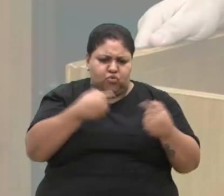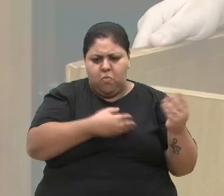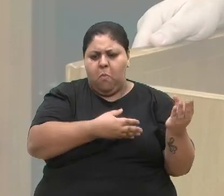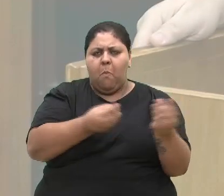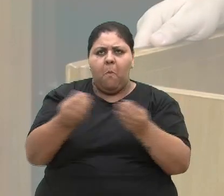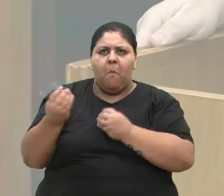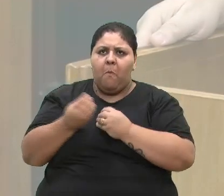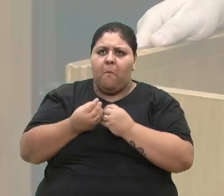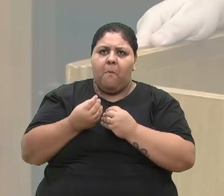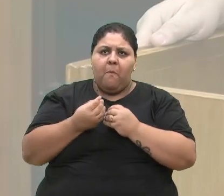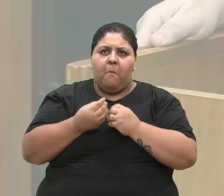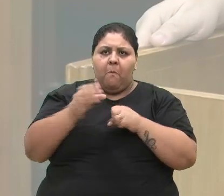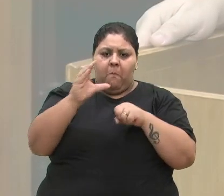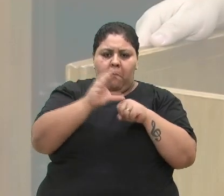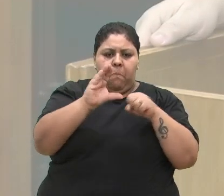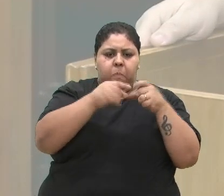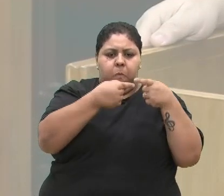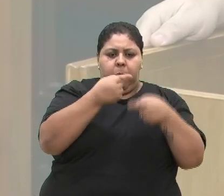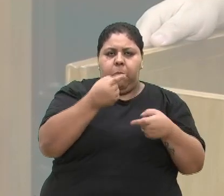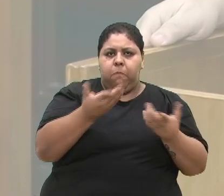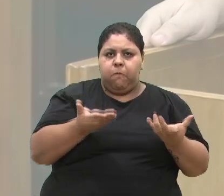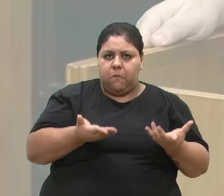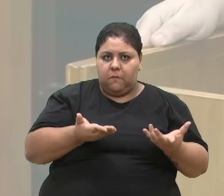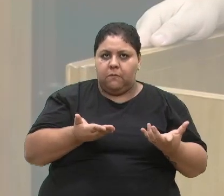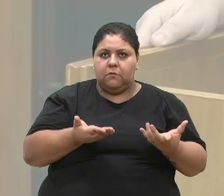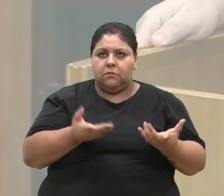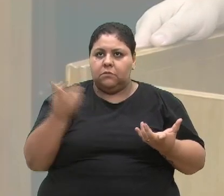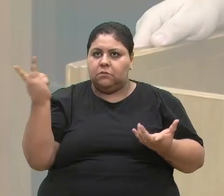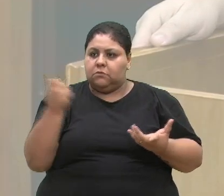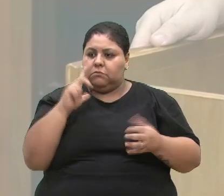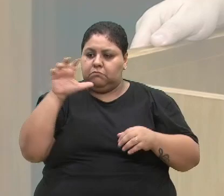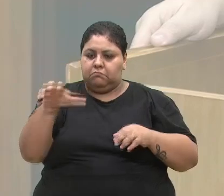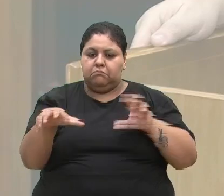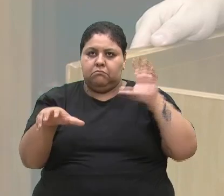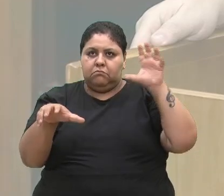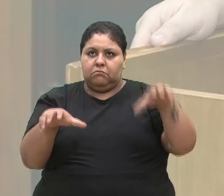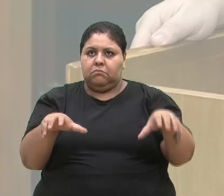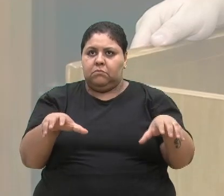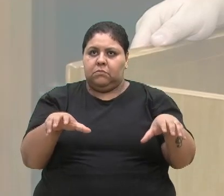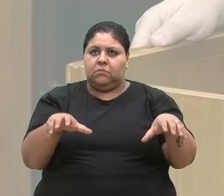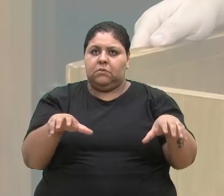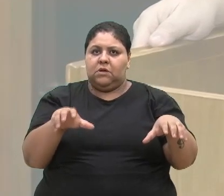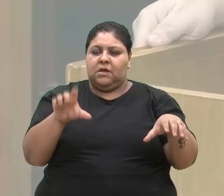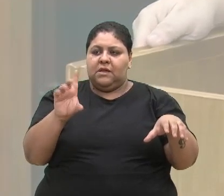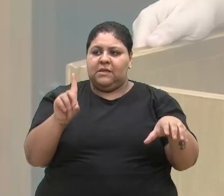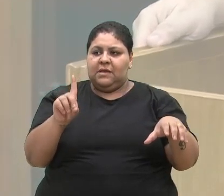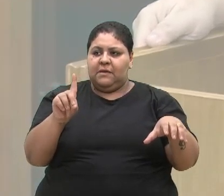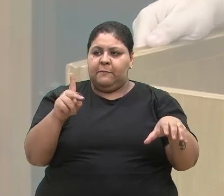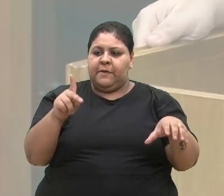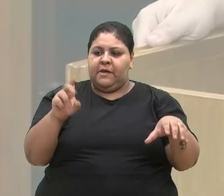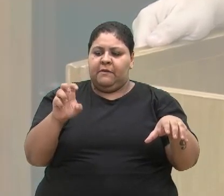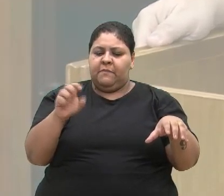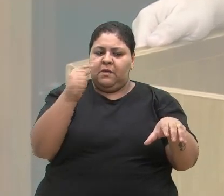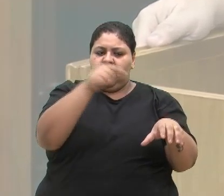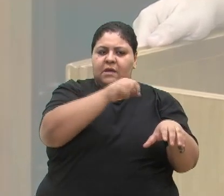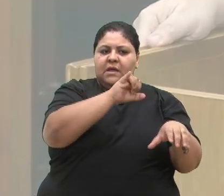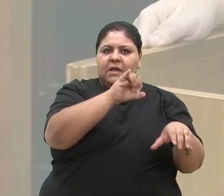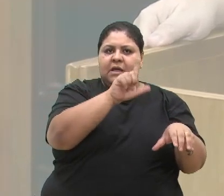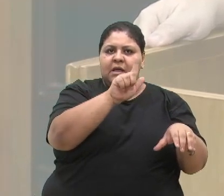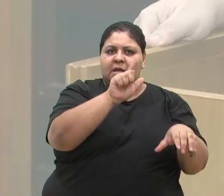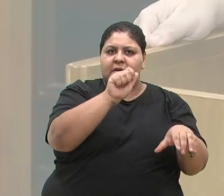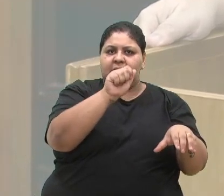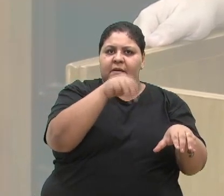de inconstitucionalidade por esses dois órgãos, tanto o IGAN quanto o DPM. E aí